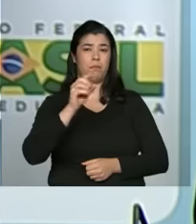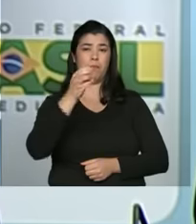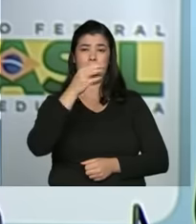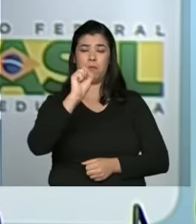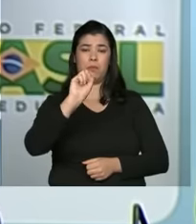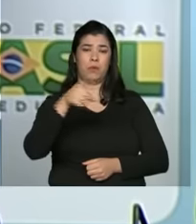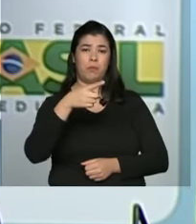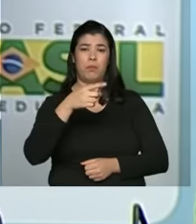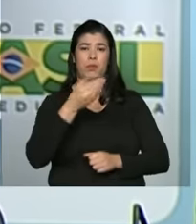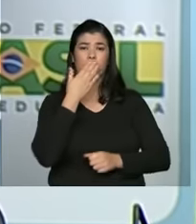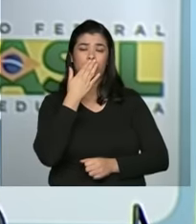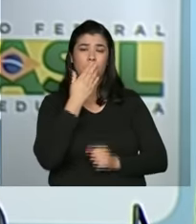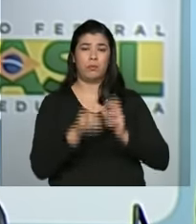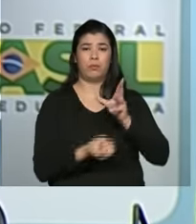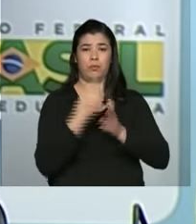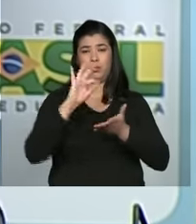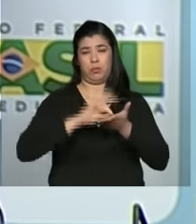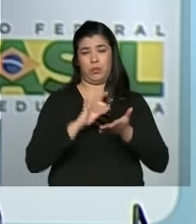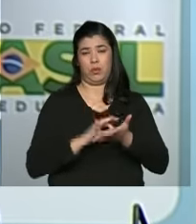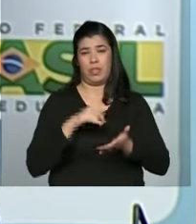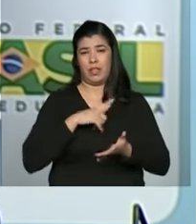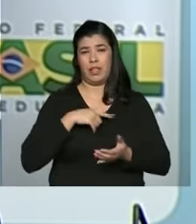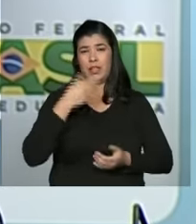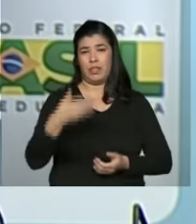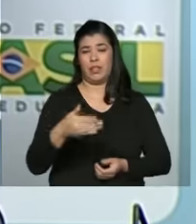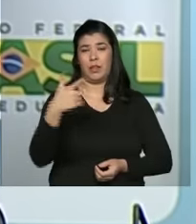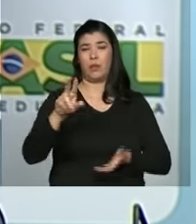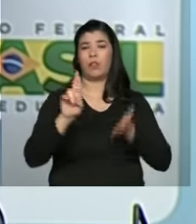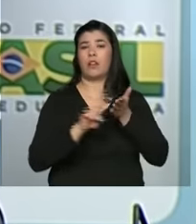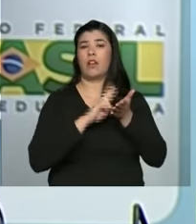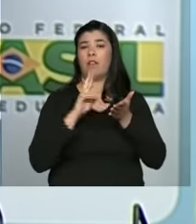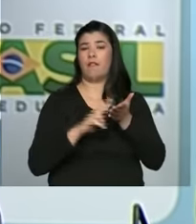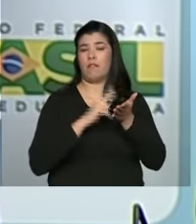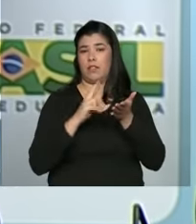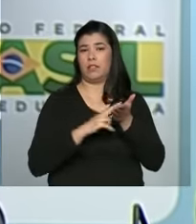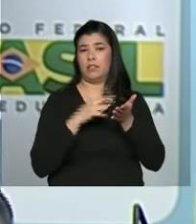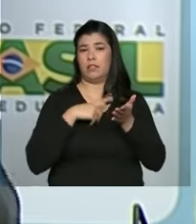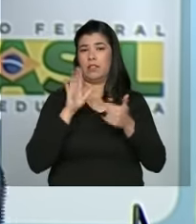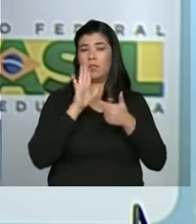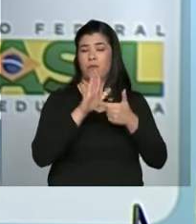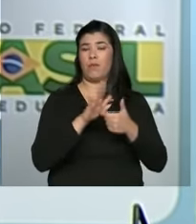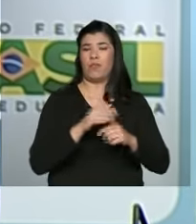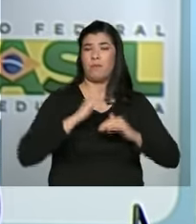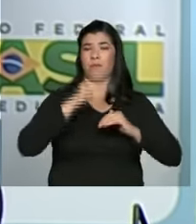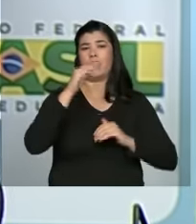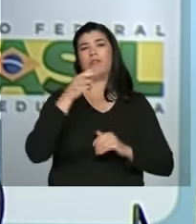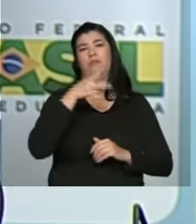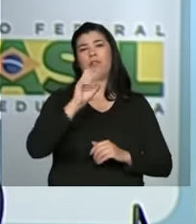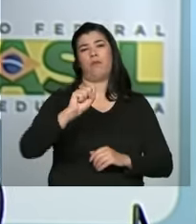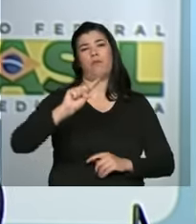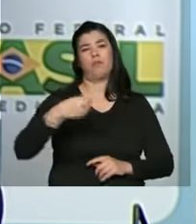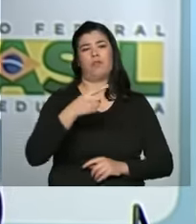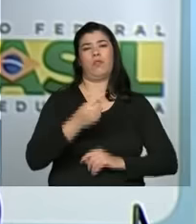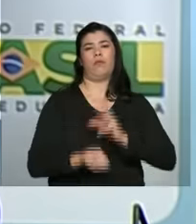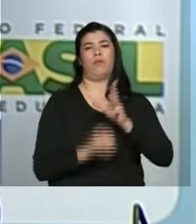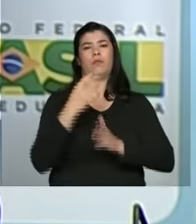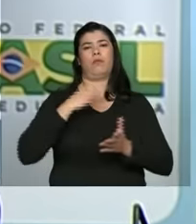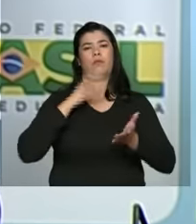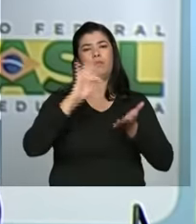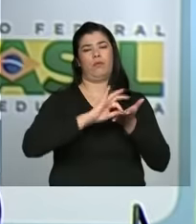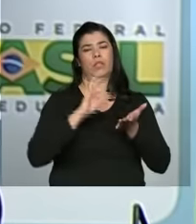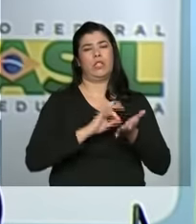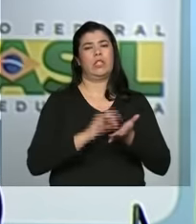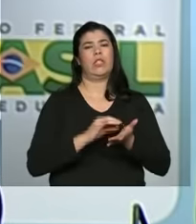utilizada pelo mercado ela conta com mais de 34.000 produtos cadastrados então a questão da terminologia dos